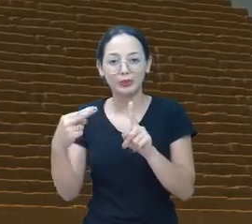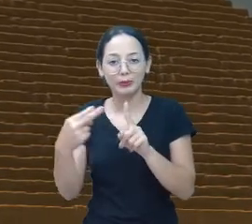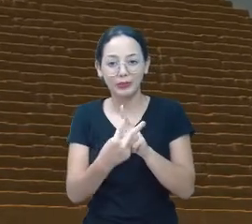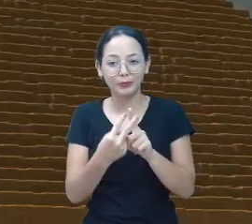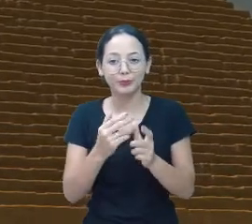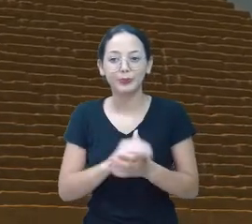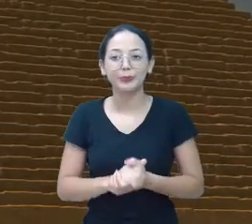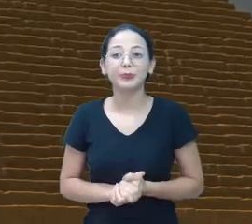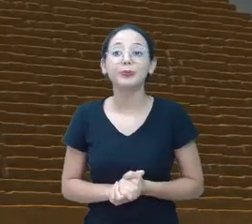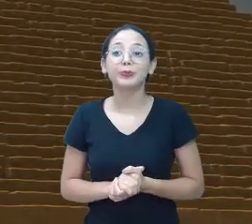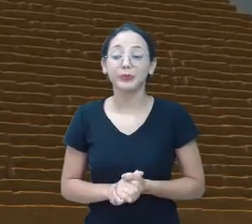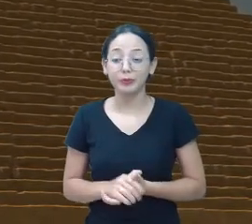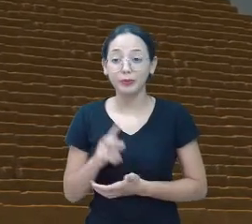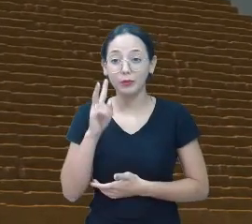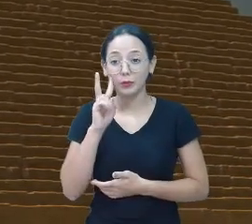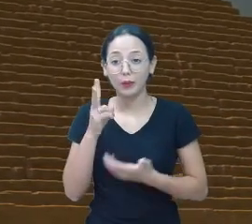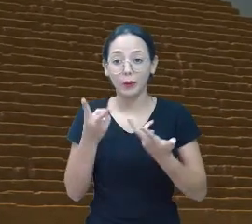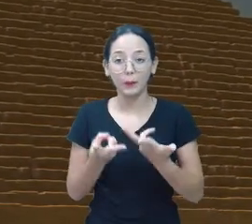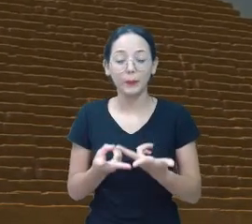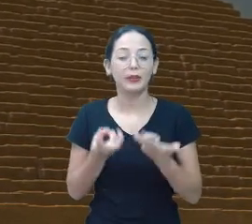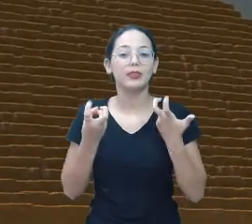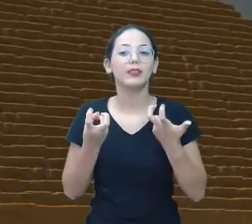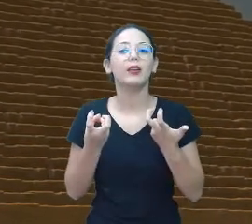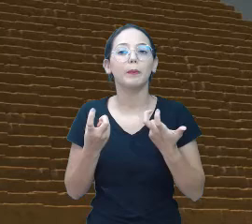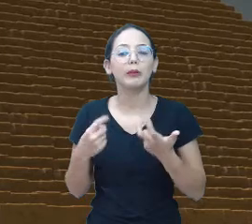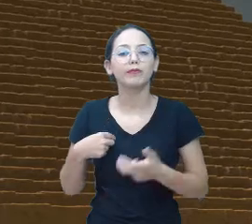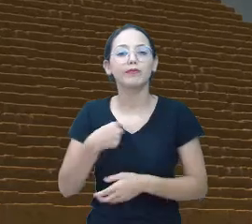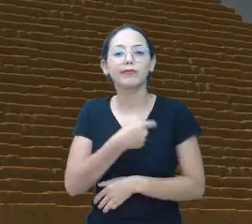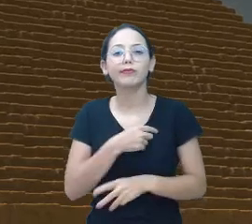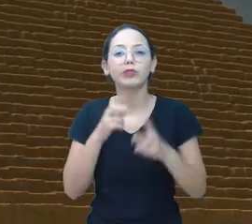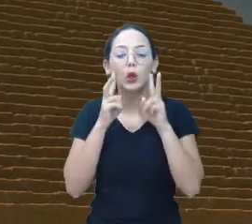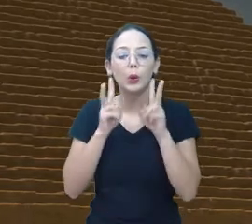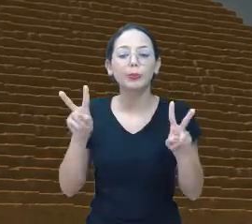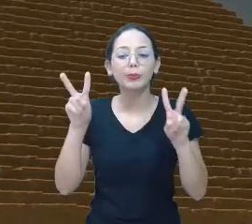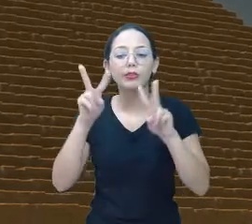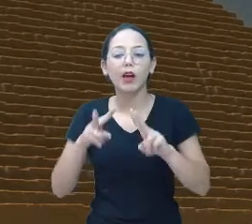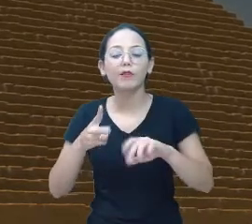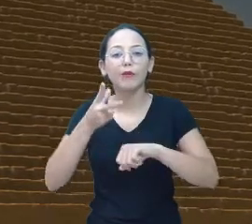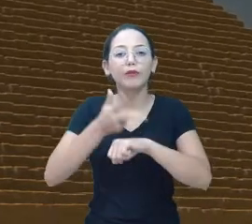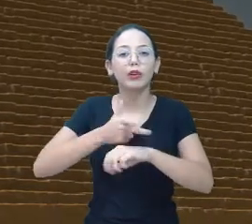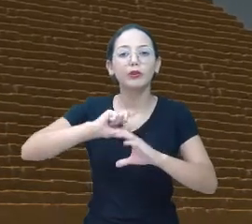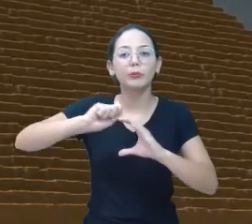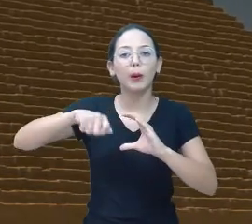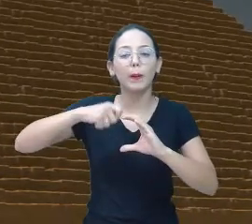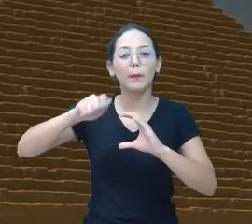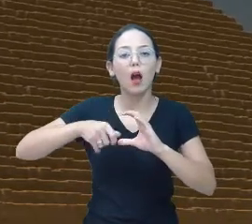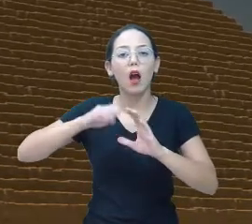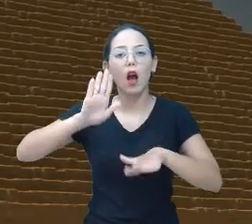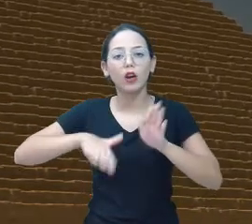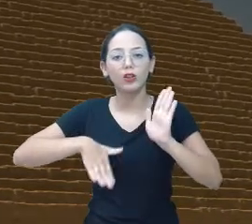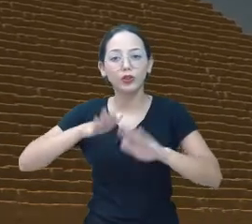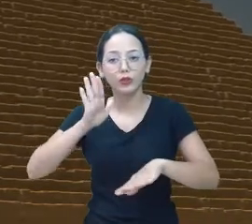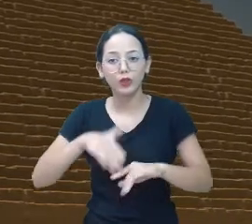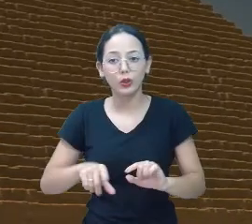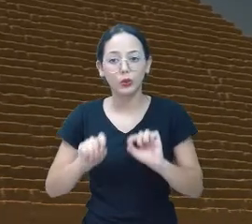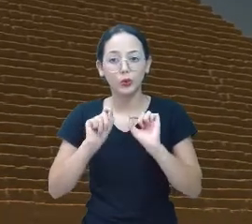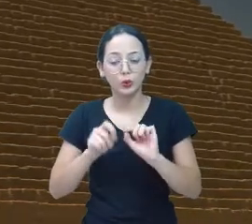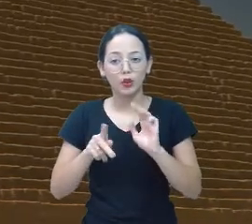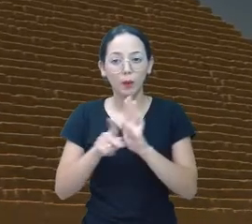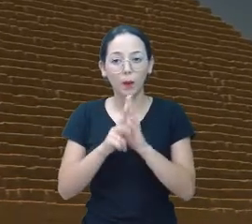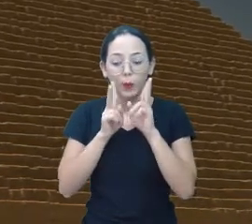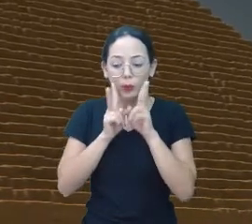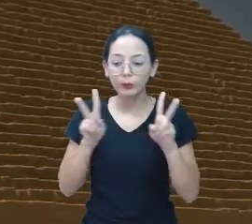Então perceba aí, né? Ou seja, a gente observa nesse vídeo aí que muitas vezes, observando